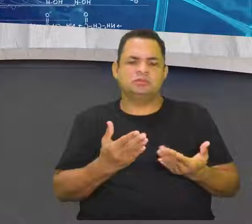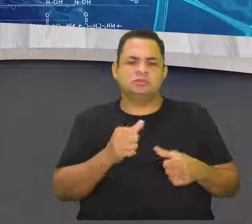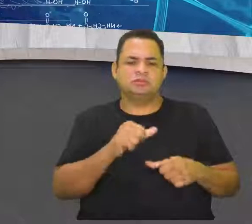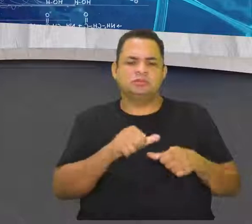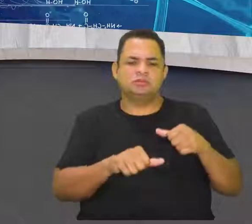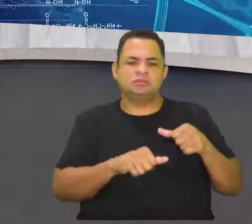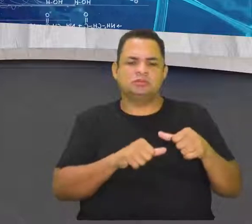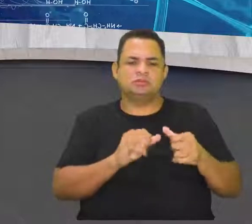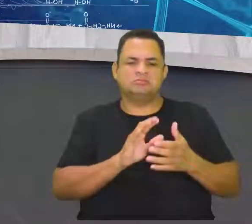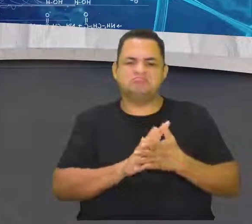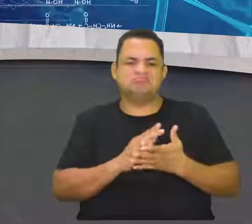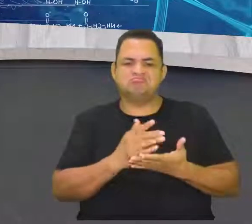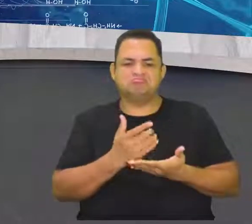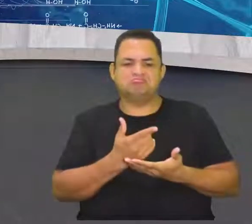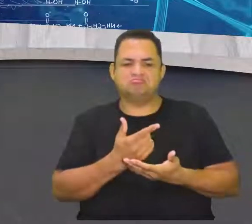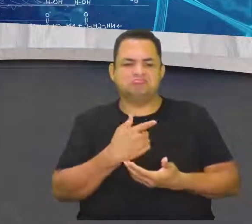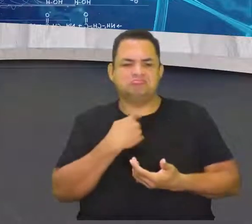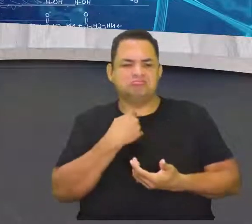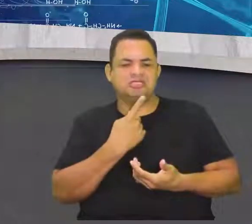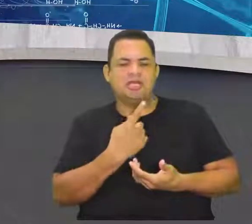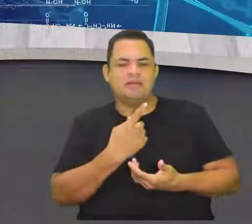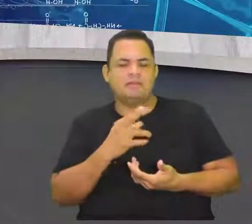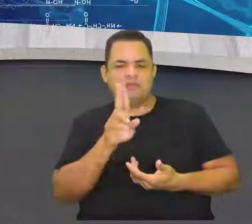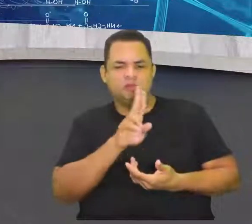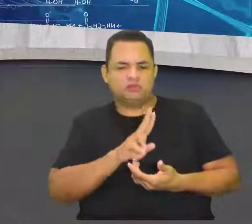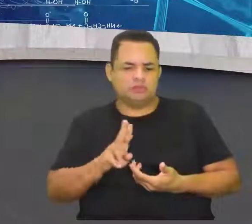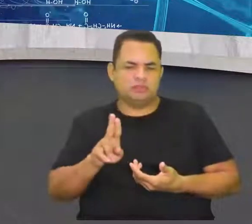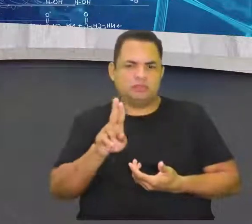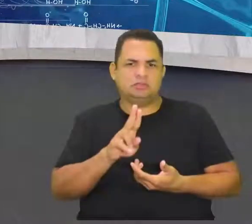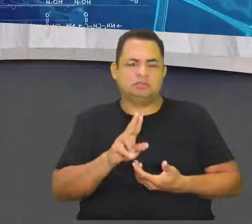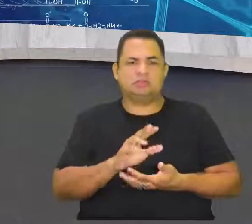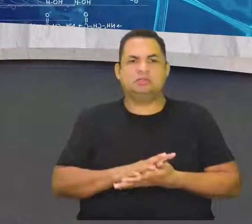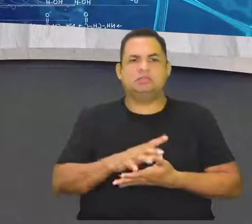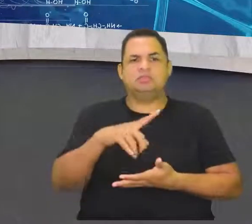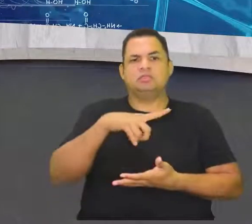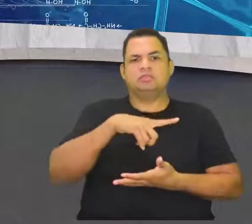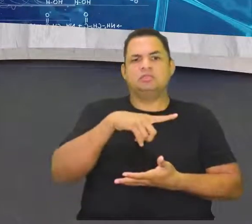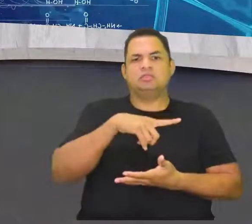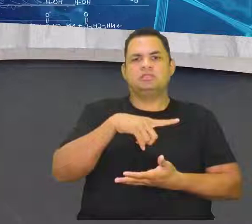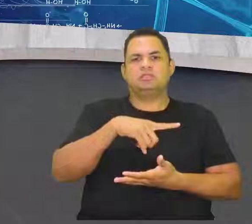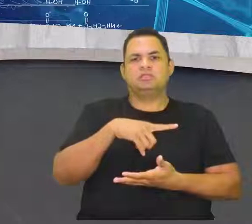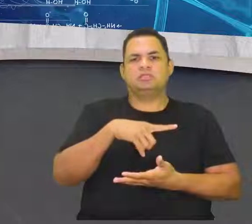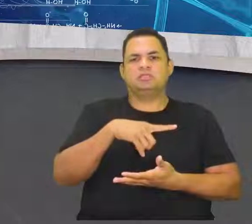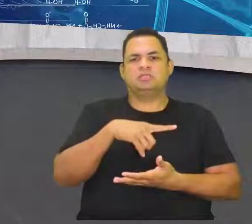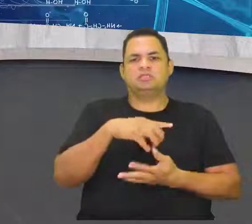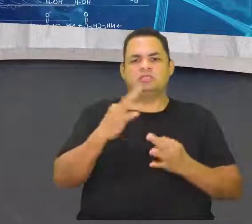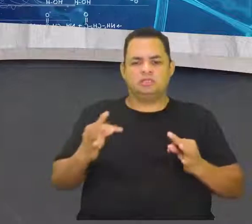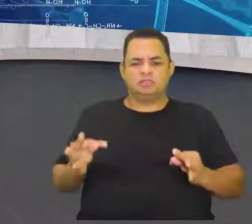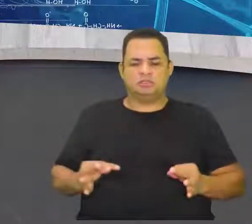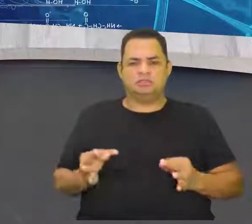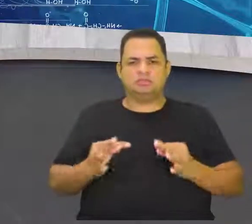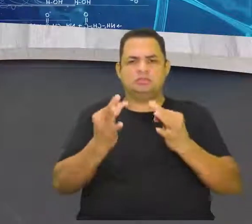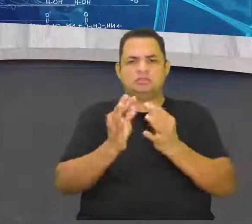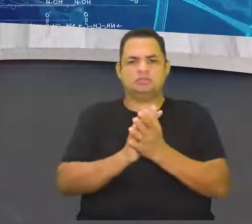até inviáveis o uso. Nós temos situações que, às vezes, certa tecnologia não se adequa a outra,